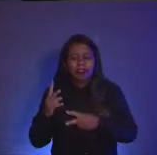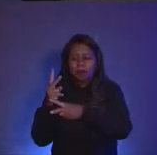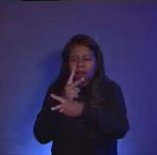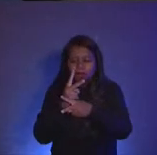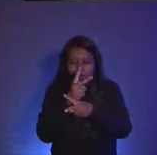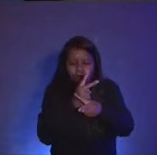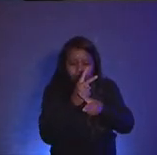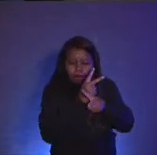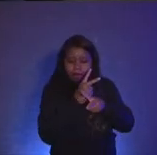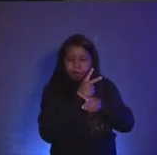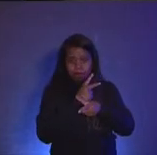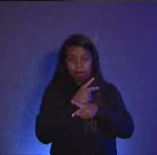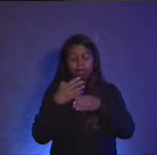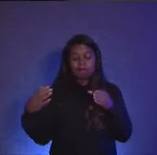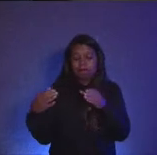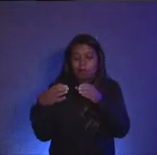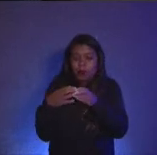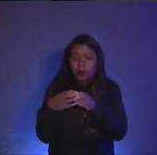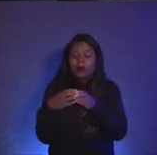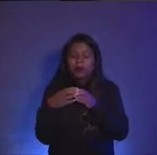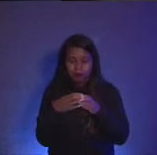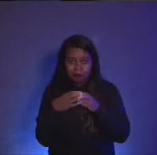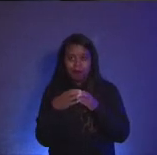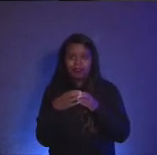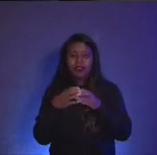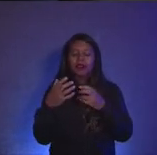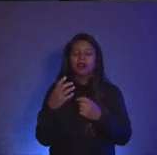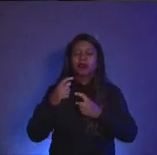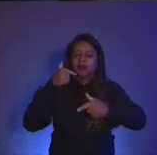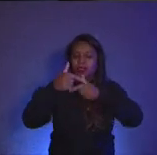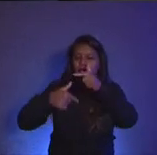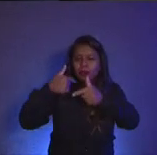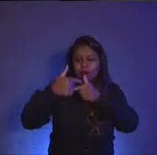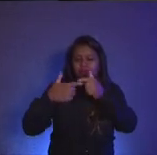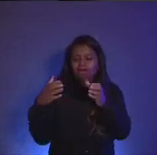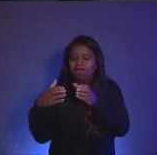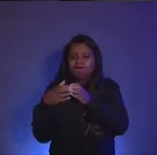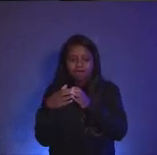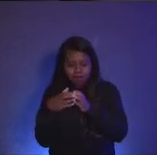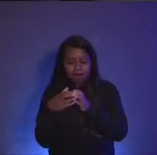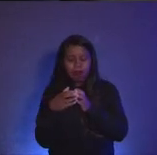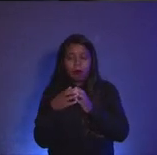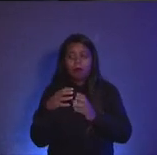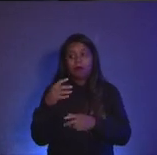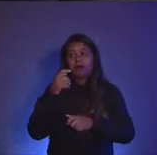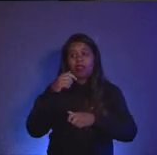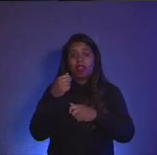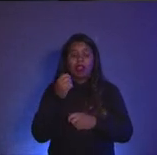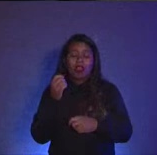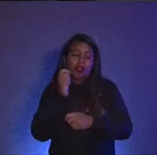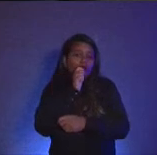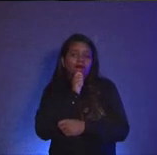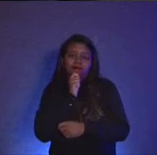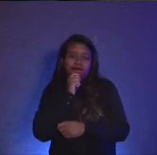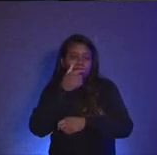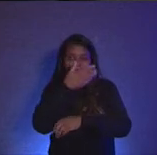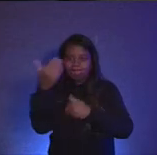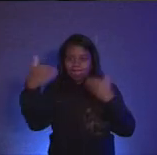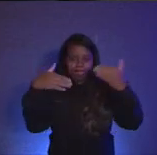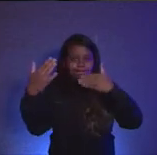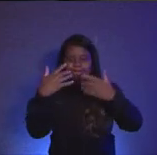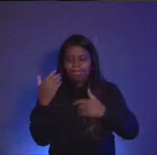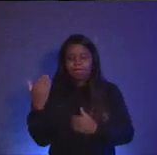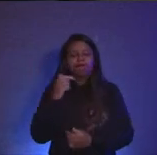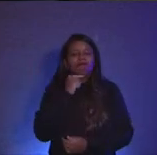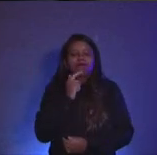um trabalho em equipe, meu, da Gisele e do Daniel Camargos, que não puderam estar aqui hoje, mas estou representando eles.